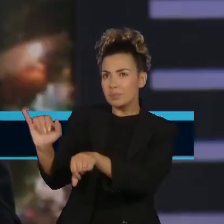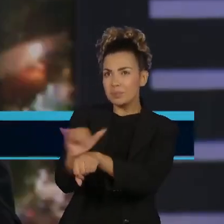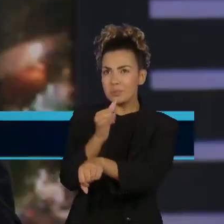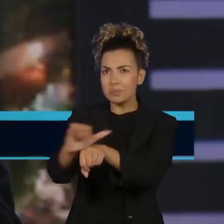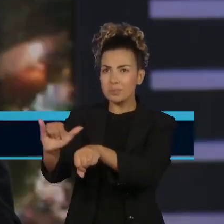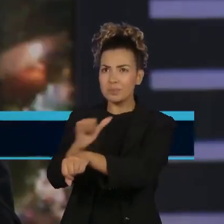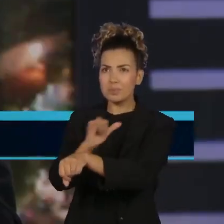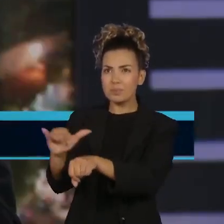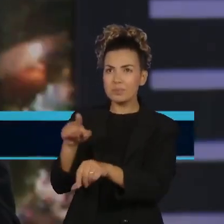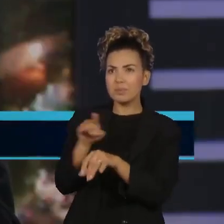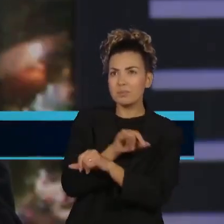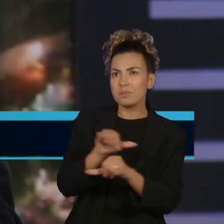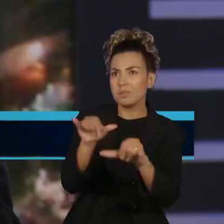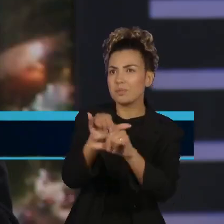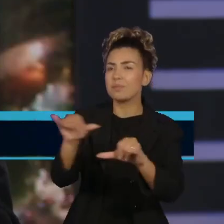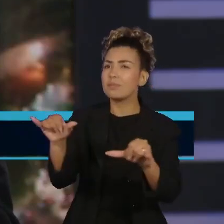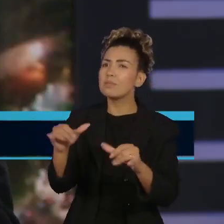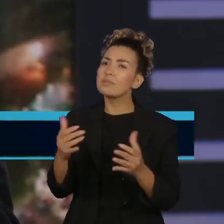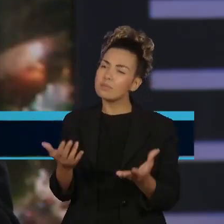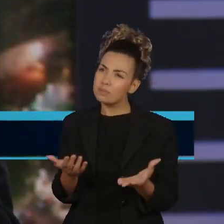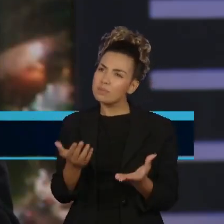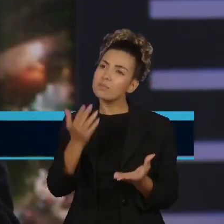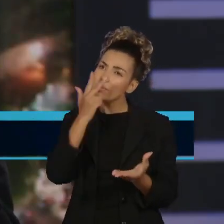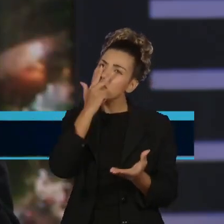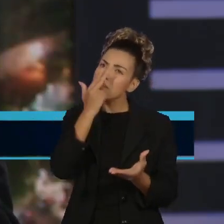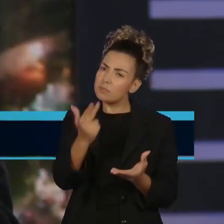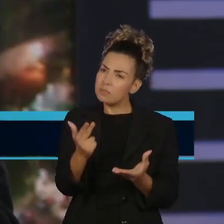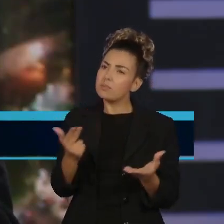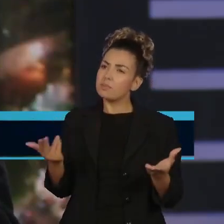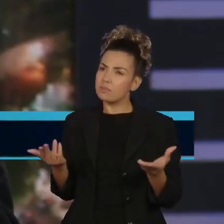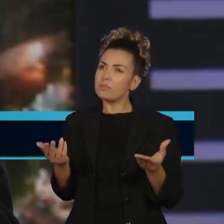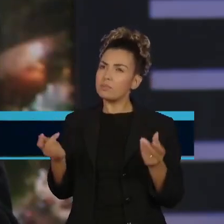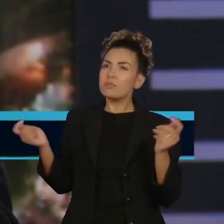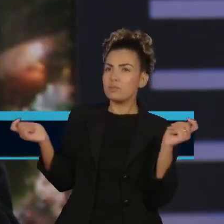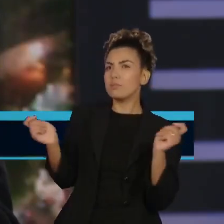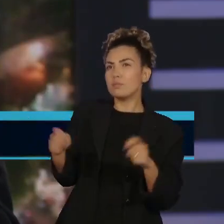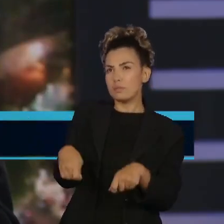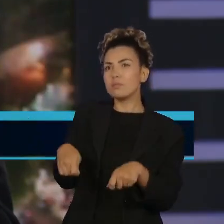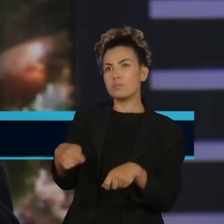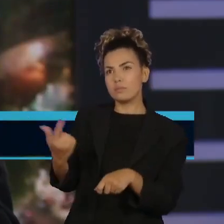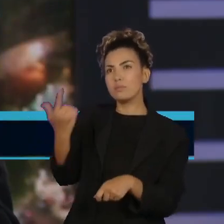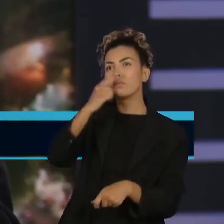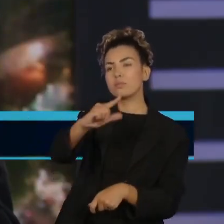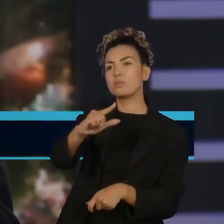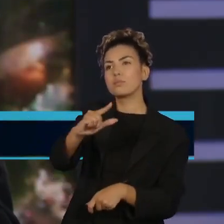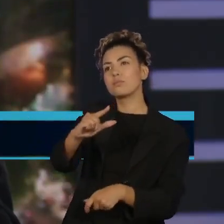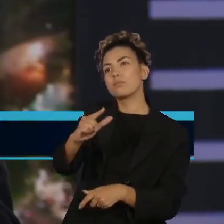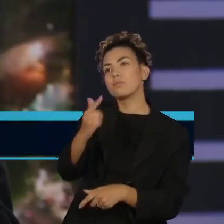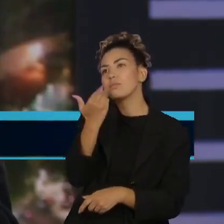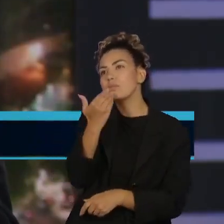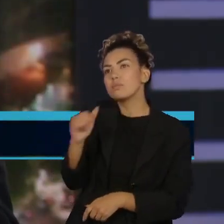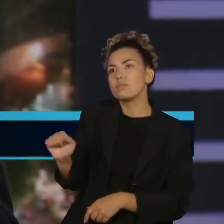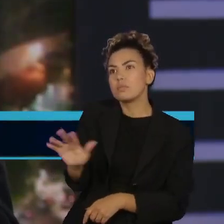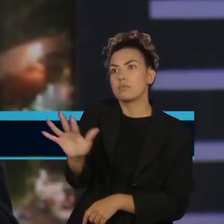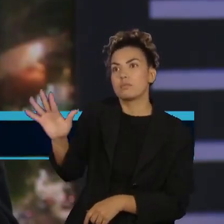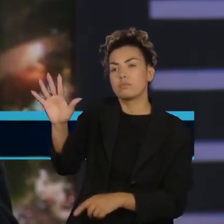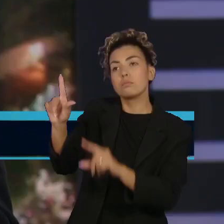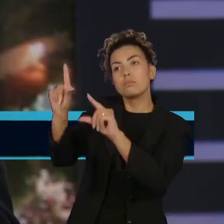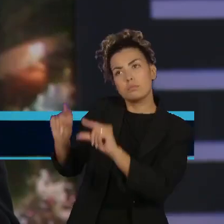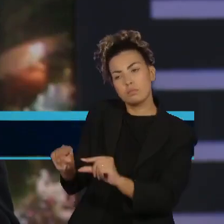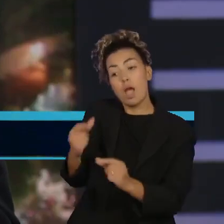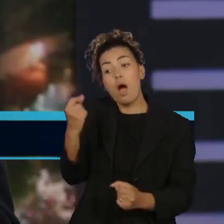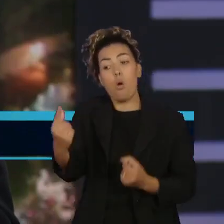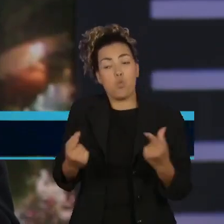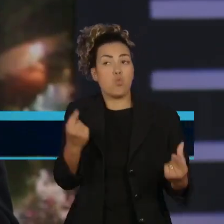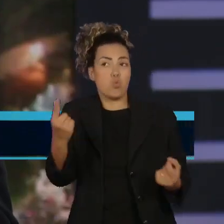anunciaram consegue, acho que, mexer um pouco na margem, o preço de alimento, pelo menos de alguns deles, né? Porque, de fato, você tem